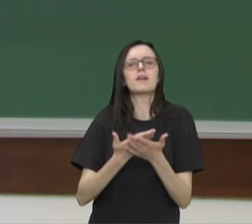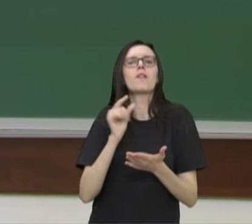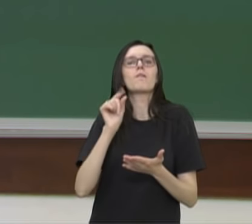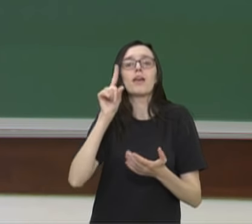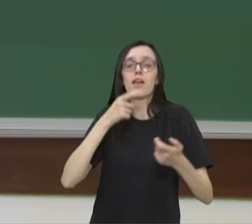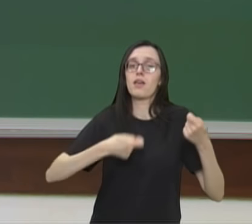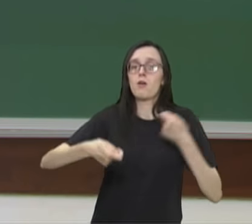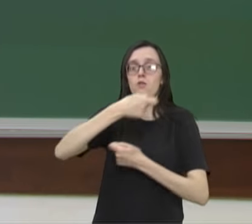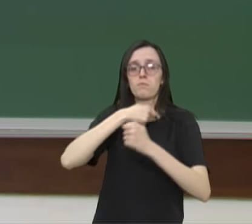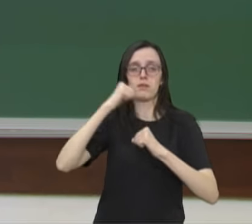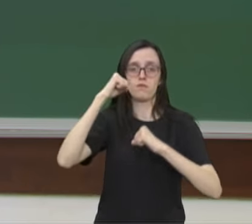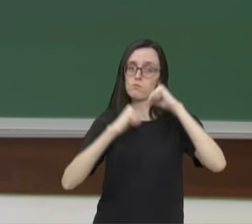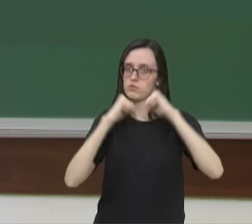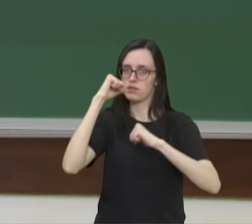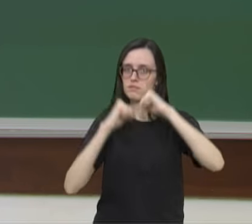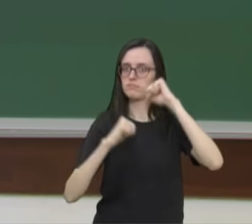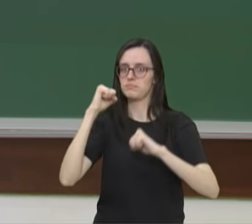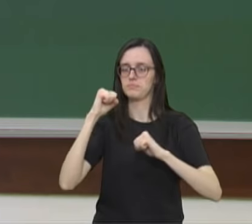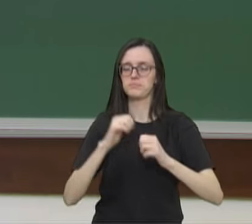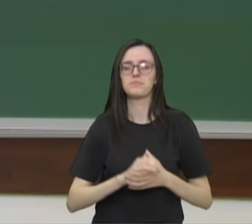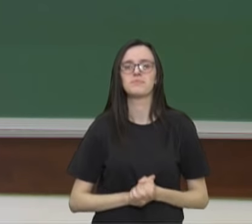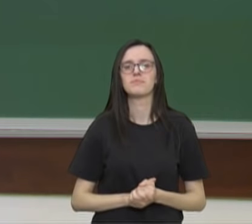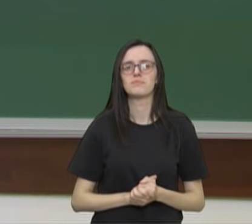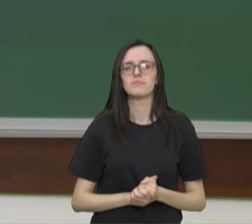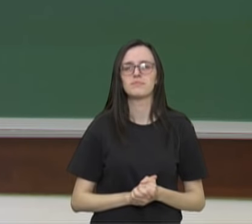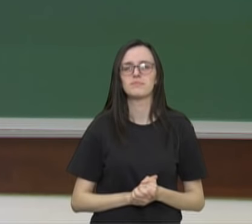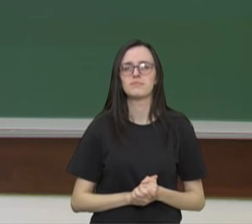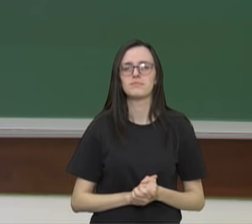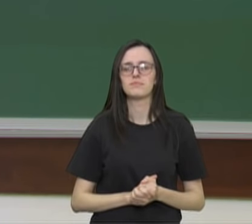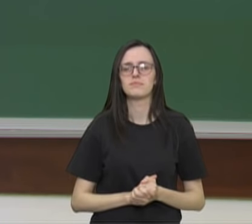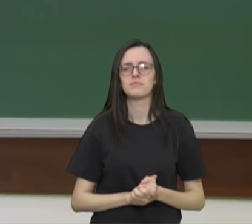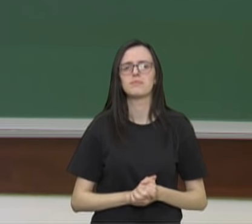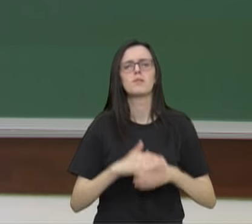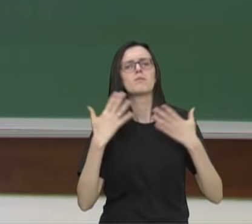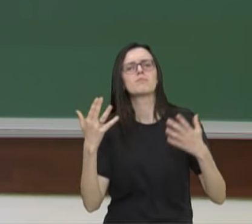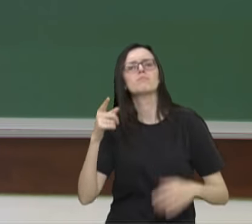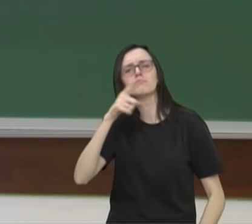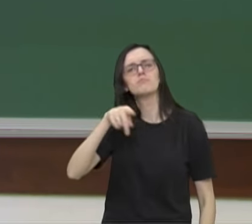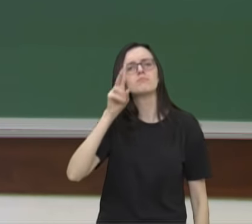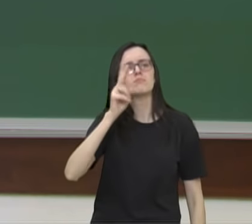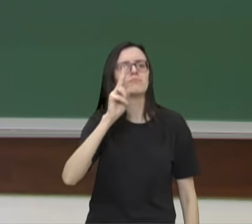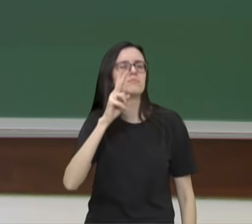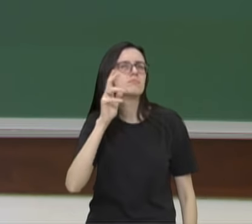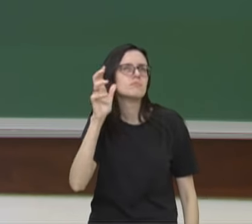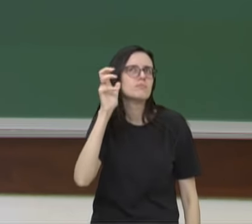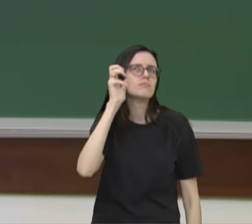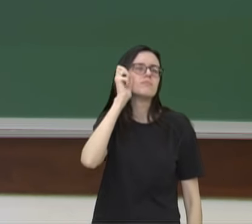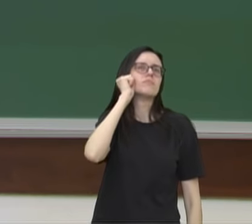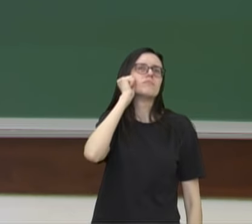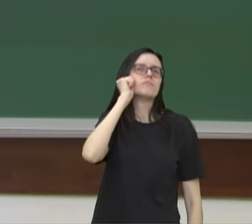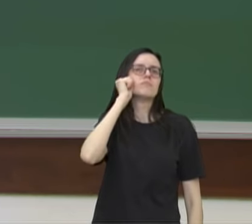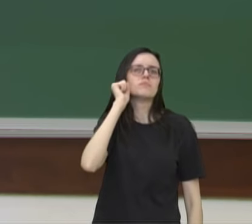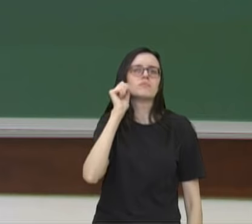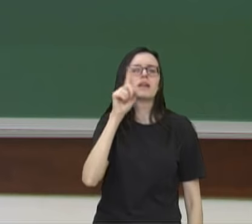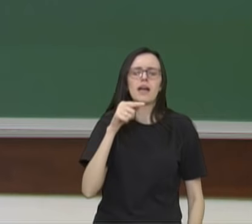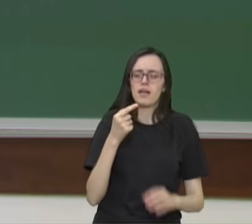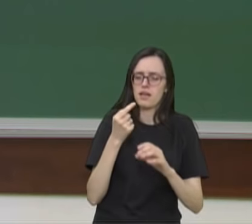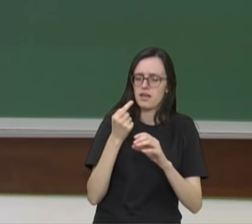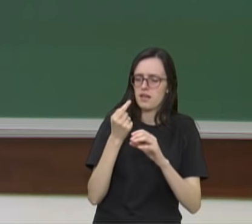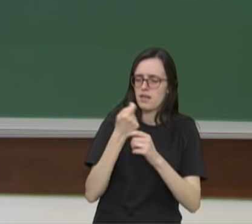economia industrial tá ok quando a gente quando vocês ouvem essa palavra economia